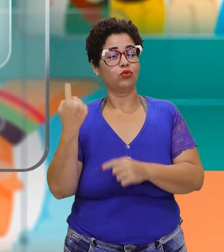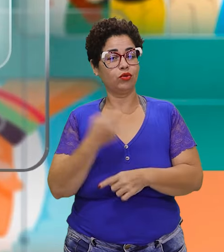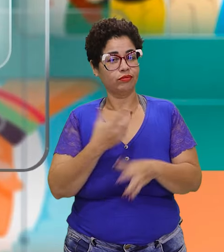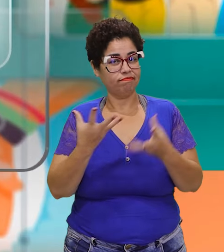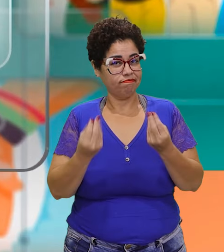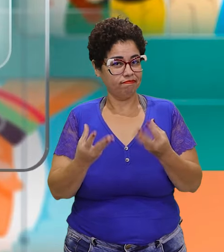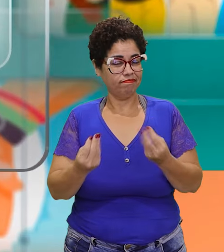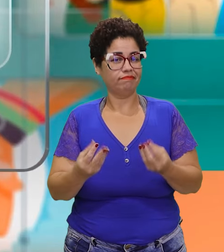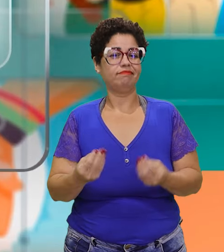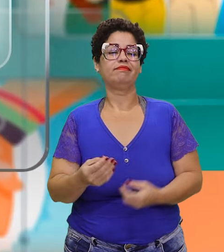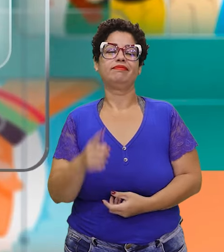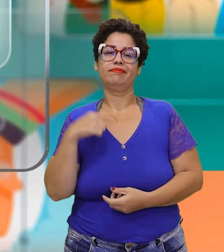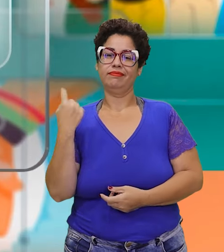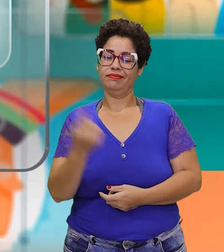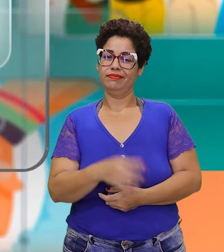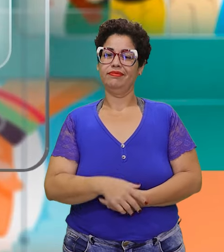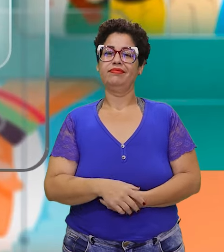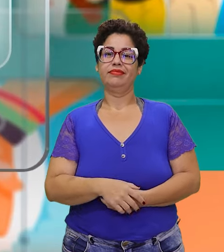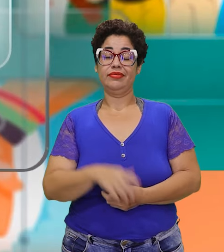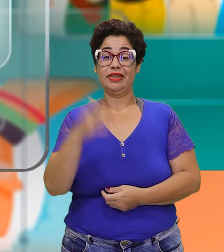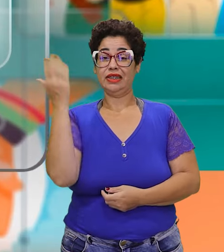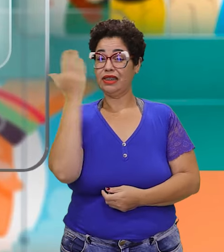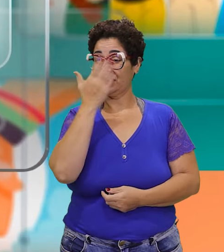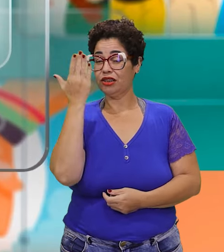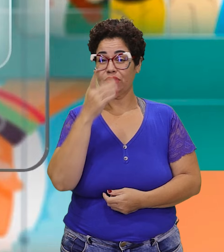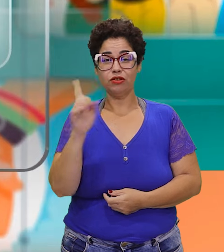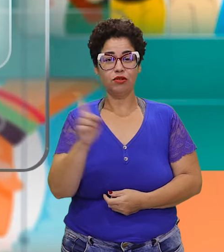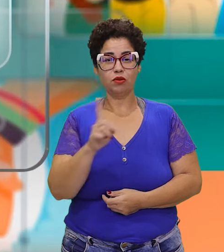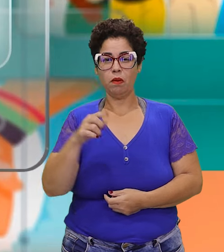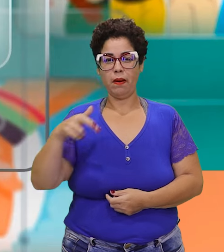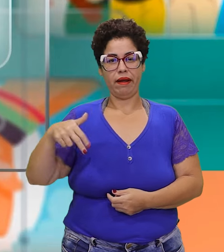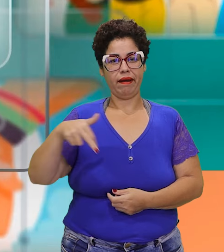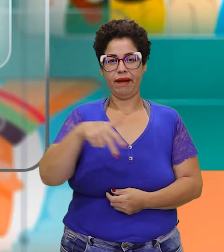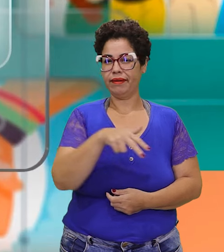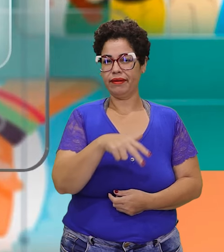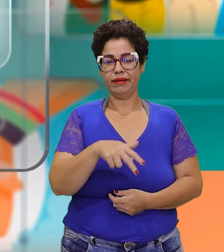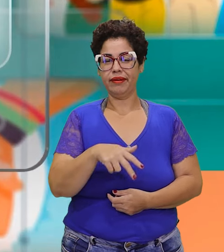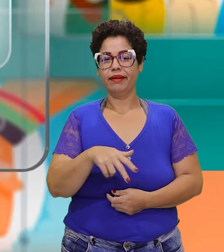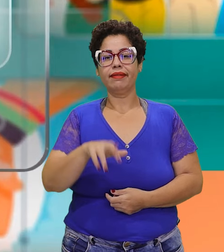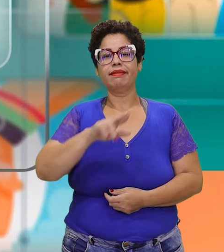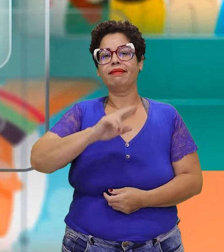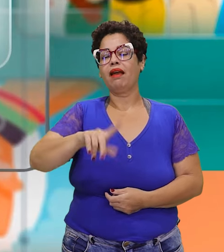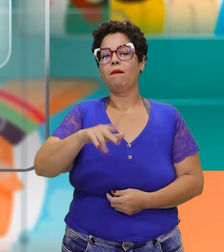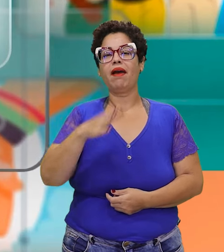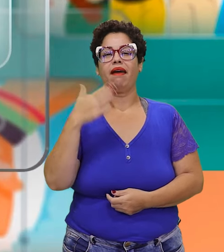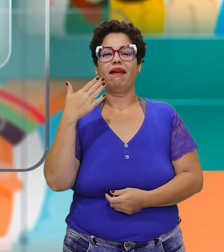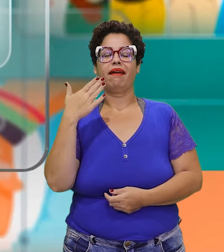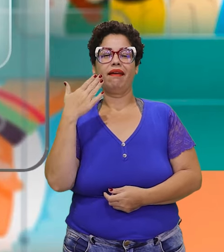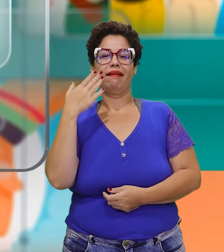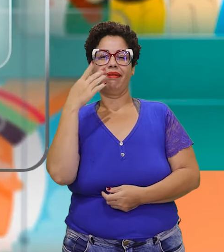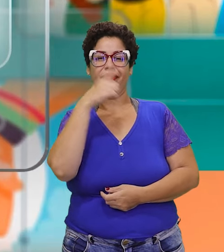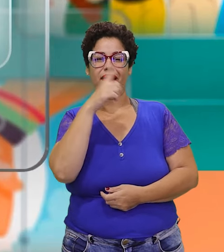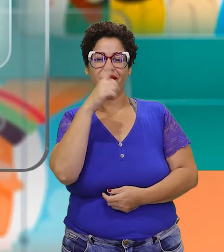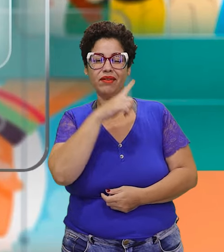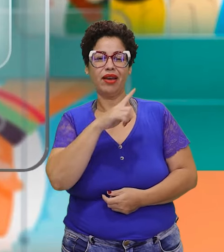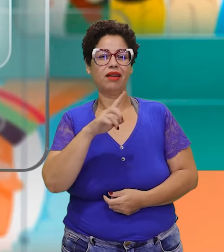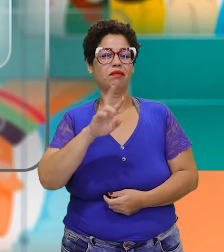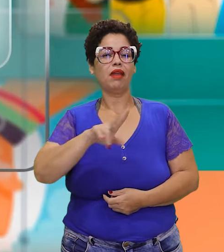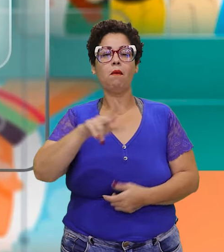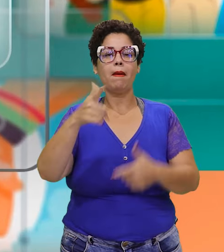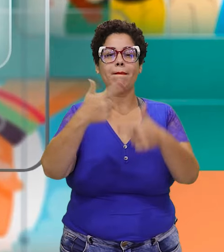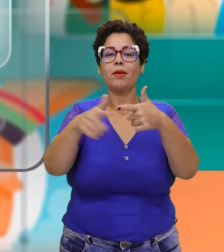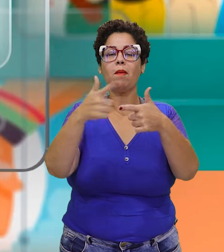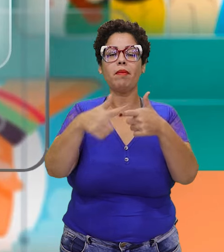nos ajuda bastante, sabe? Não enxergar ou não andar não é um defeito, não